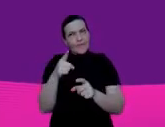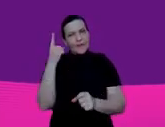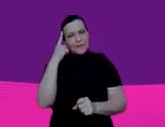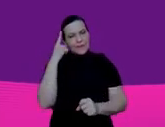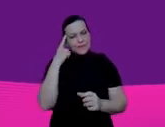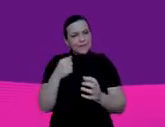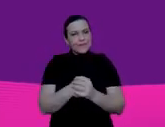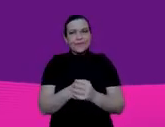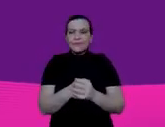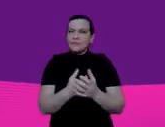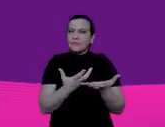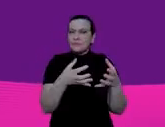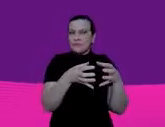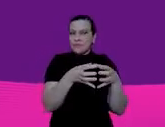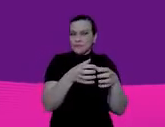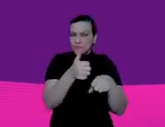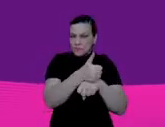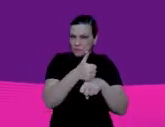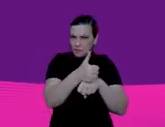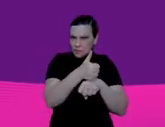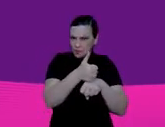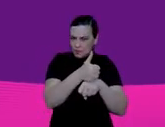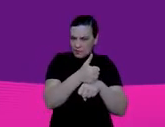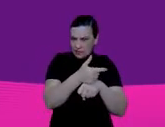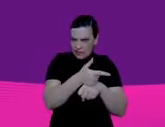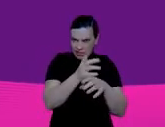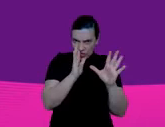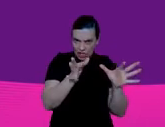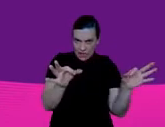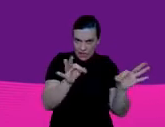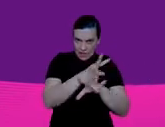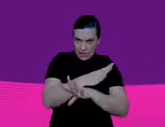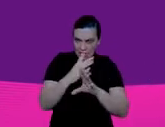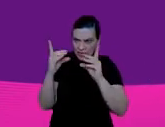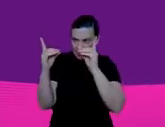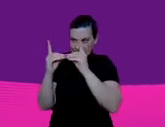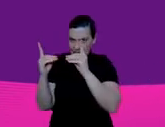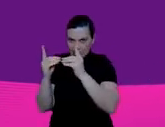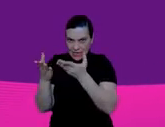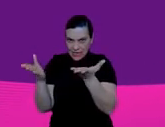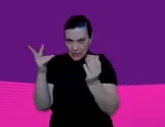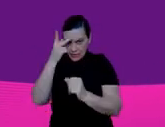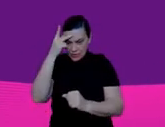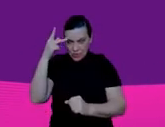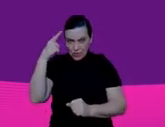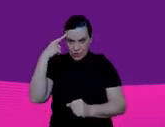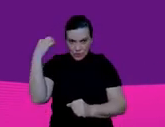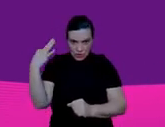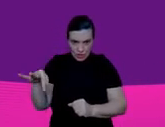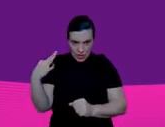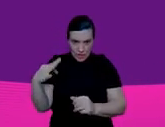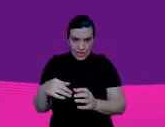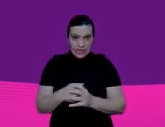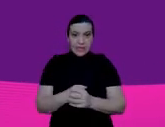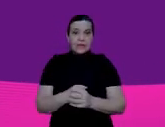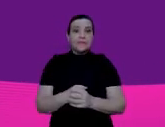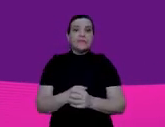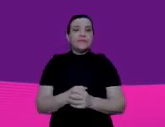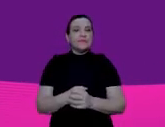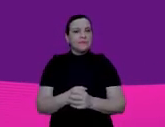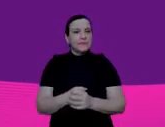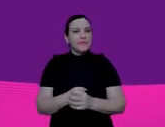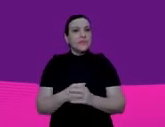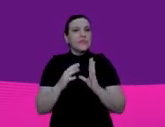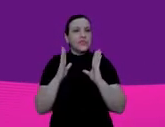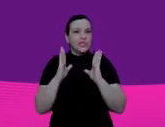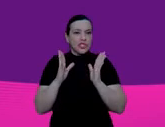ele está preparado para atender o paciente com cefaleia nesse contexto da emergência. A Organização Mundial da Saúde sugere